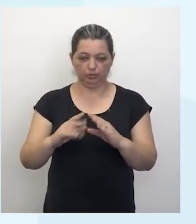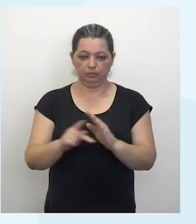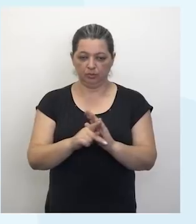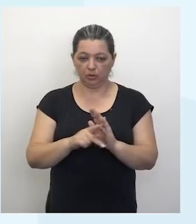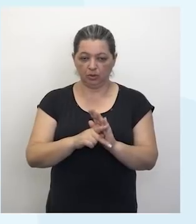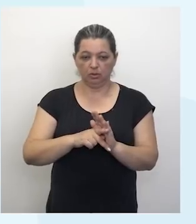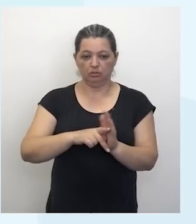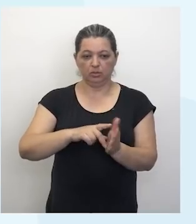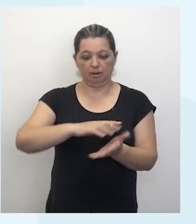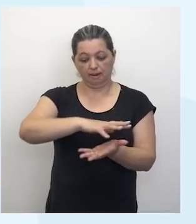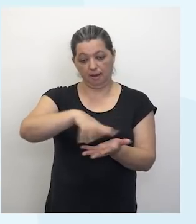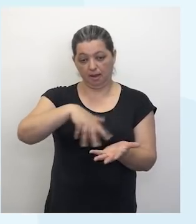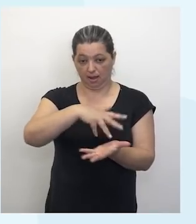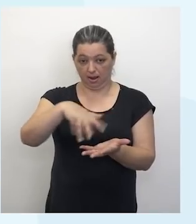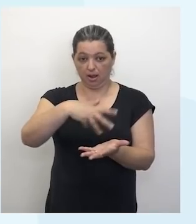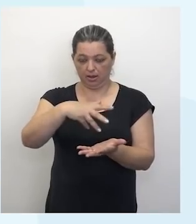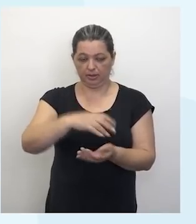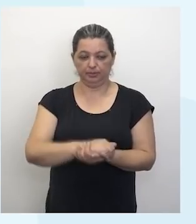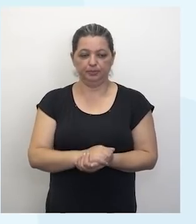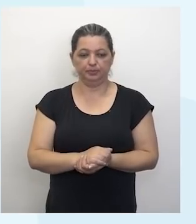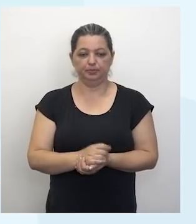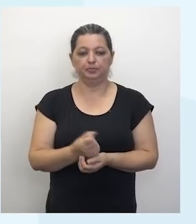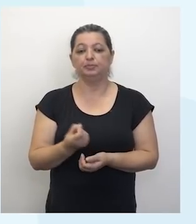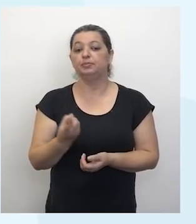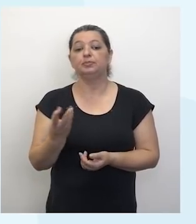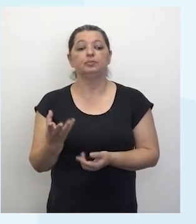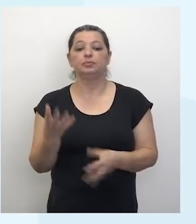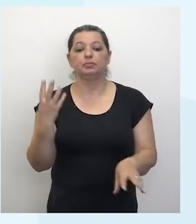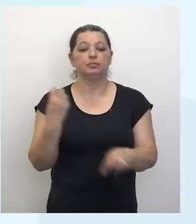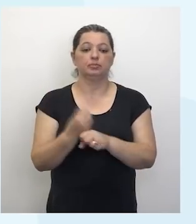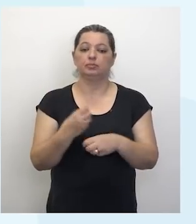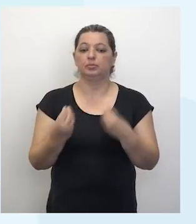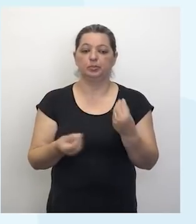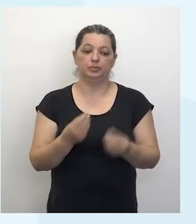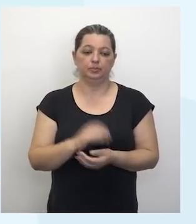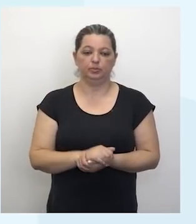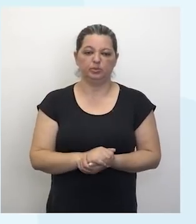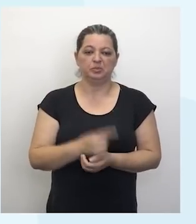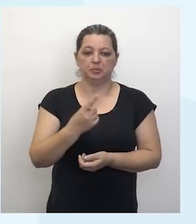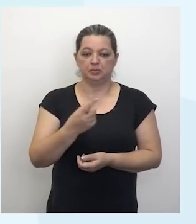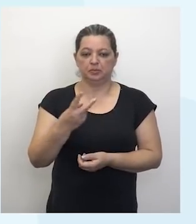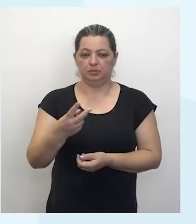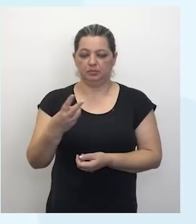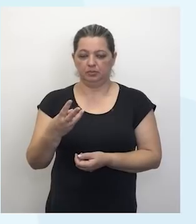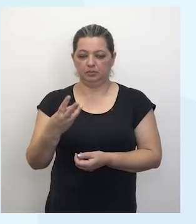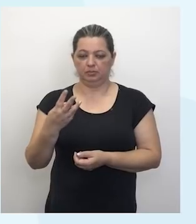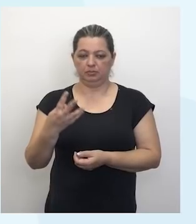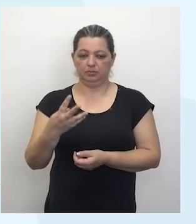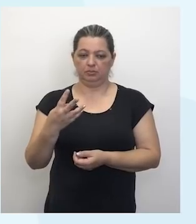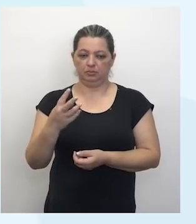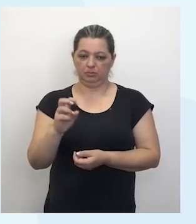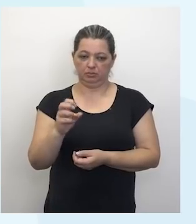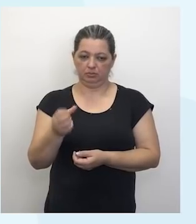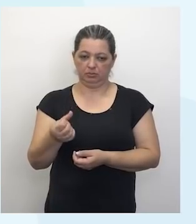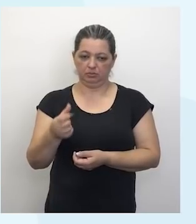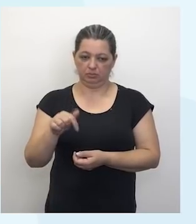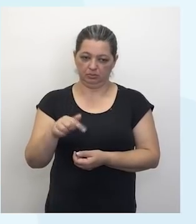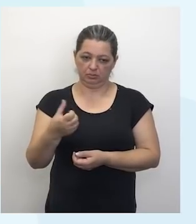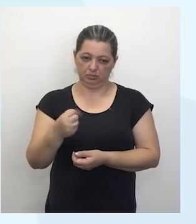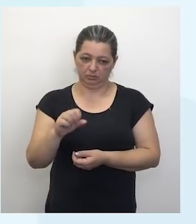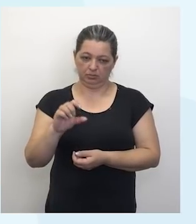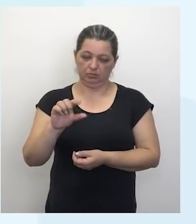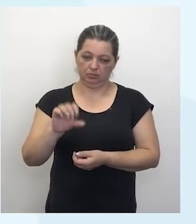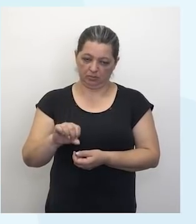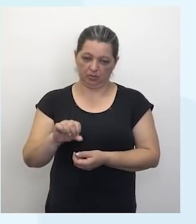área. Então, vamos lá, vamos contar aqui, né? Vamos ver se eu consigo contar tudo, ó. 1, 2, 3, 4, 5, 6, 7,